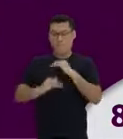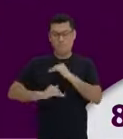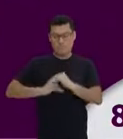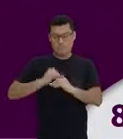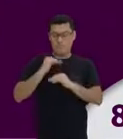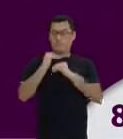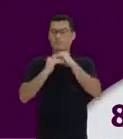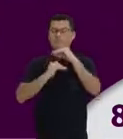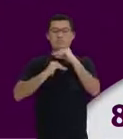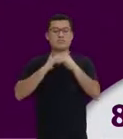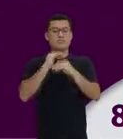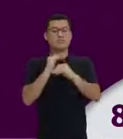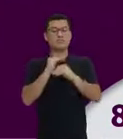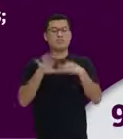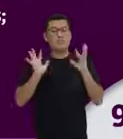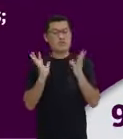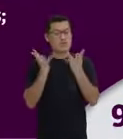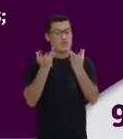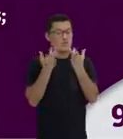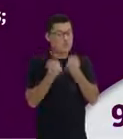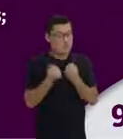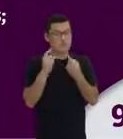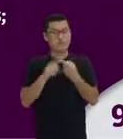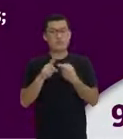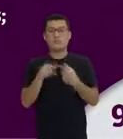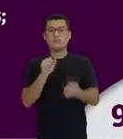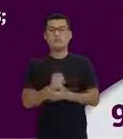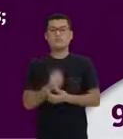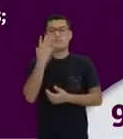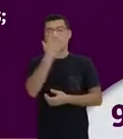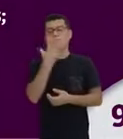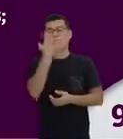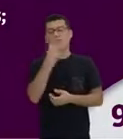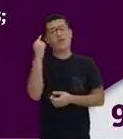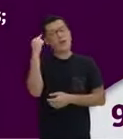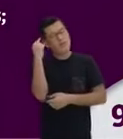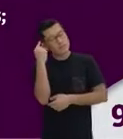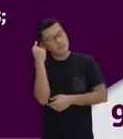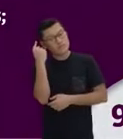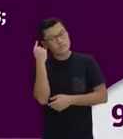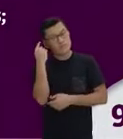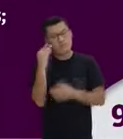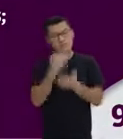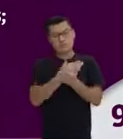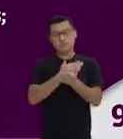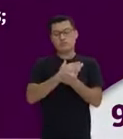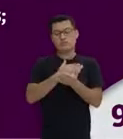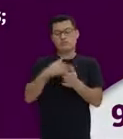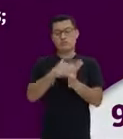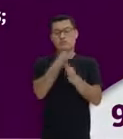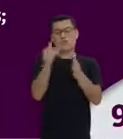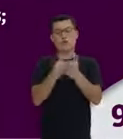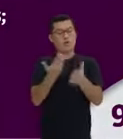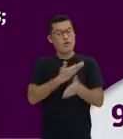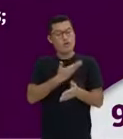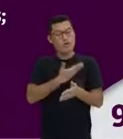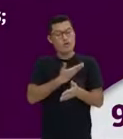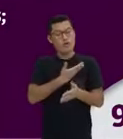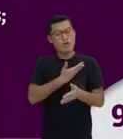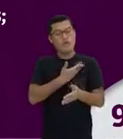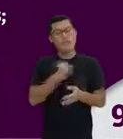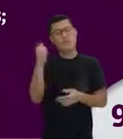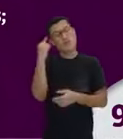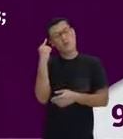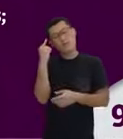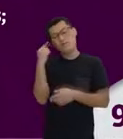desenvolver essas habilidades tão música Quando Nós pensamos que o nosso colega ele pensa de um jeito